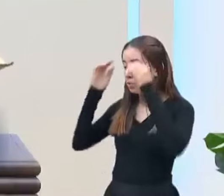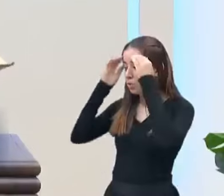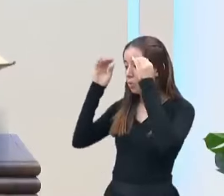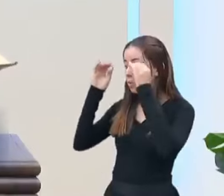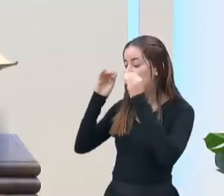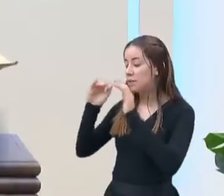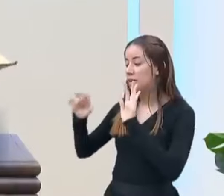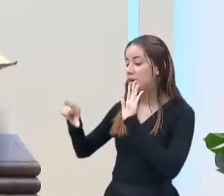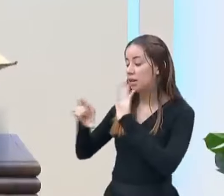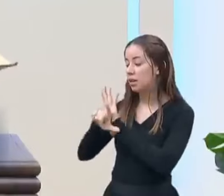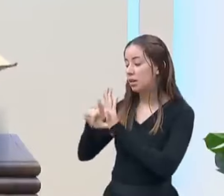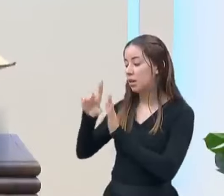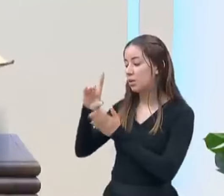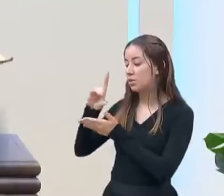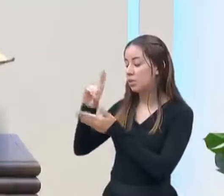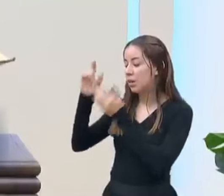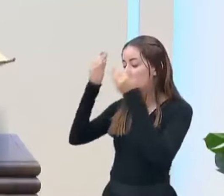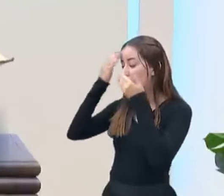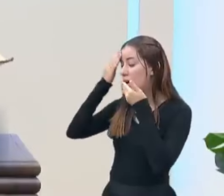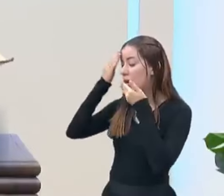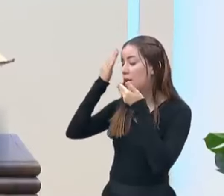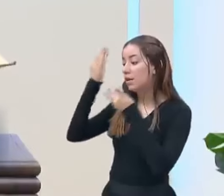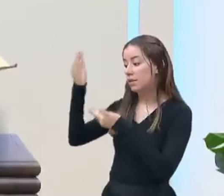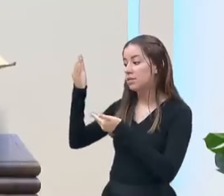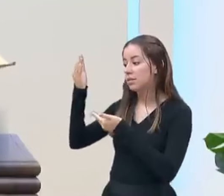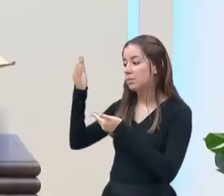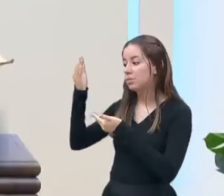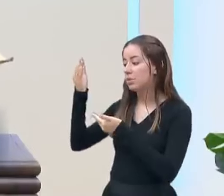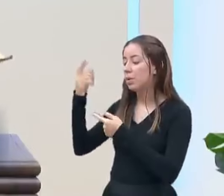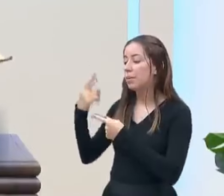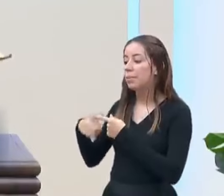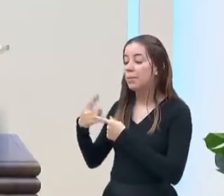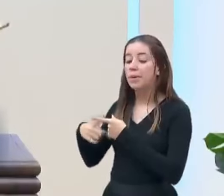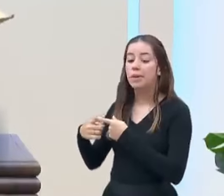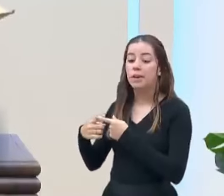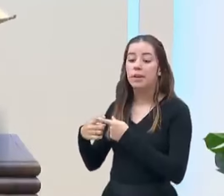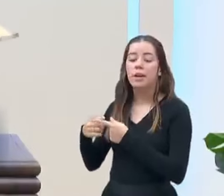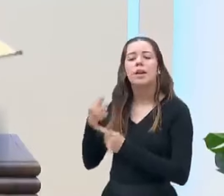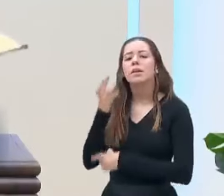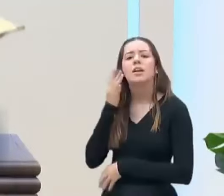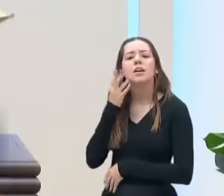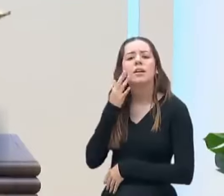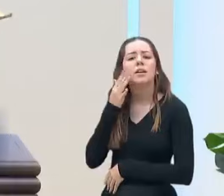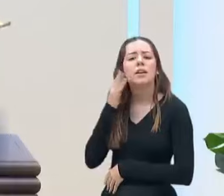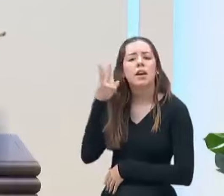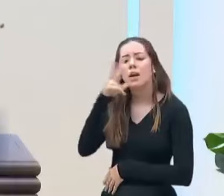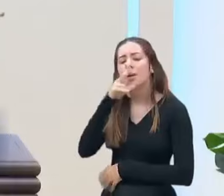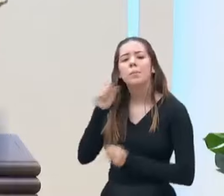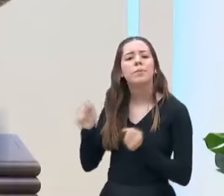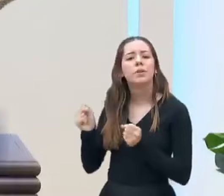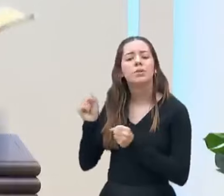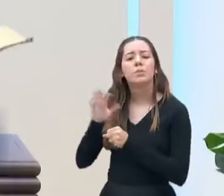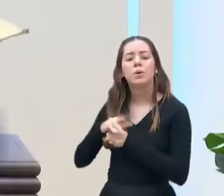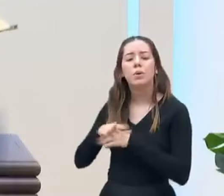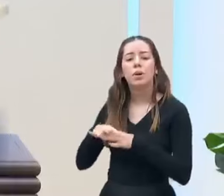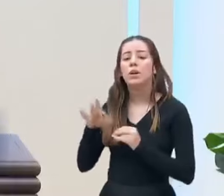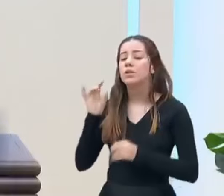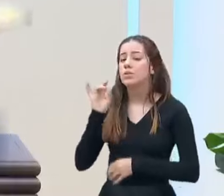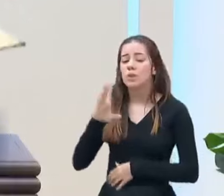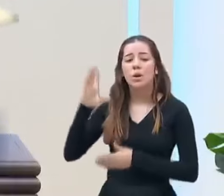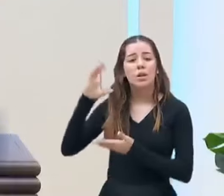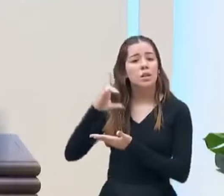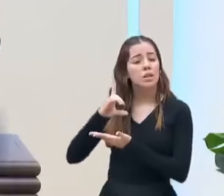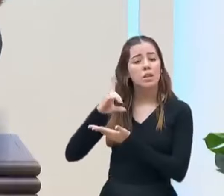vida de gratidão a Deus. Quem foi que fez? Foi Deus. Quem curou? Foi Deus. Quem abriu a porta? Foi Deus.